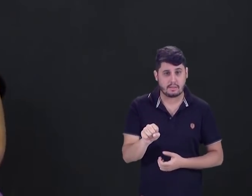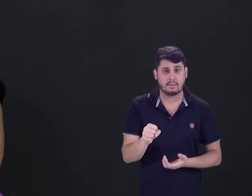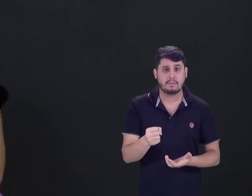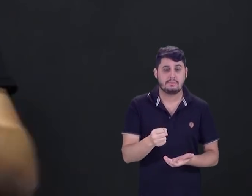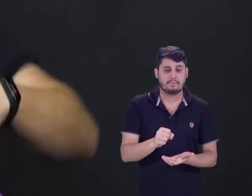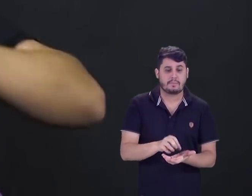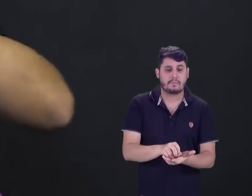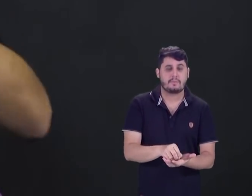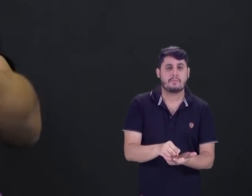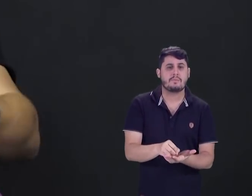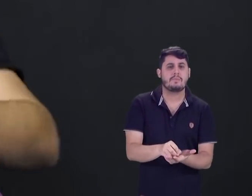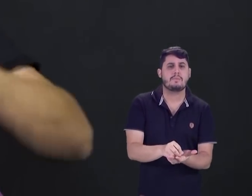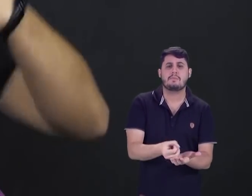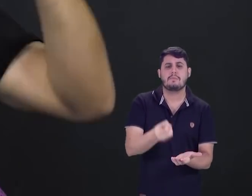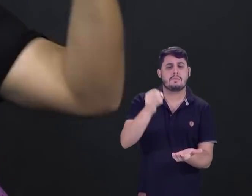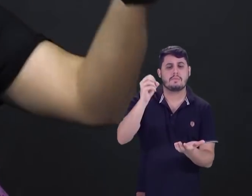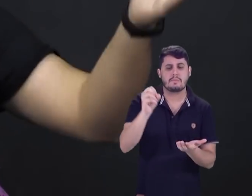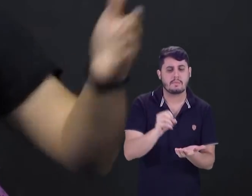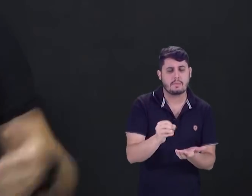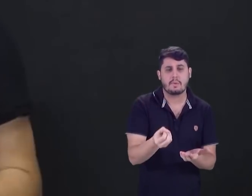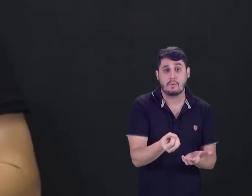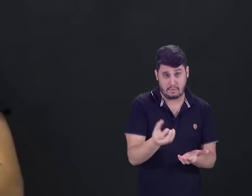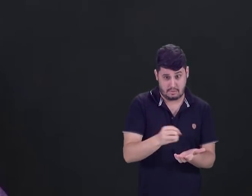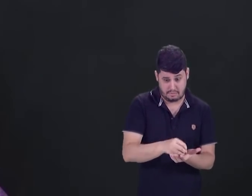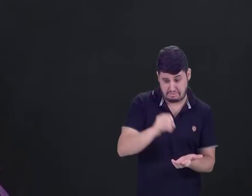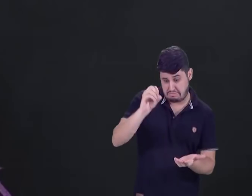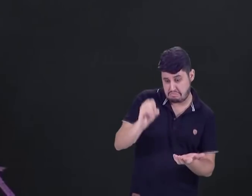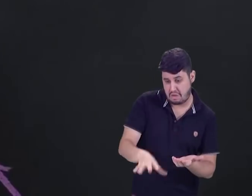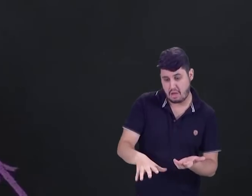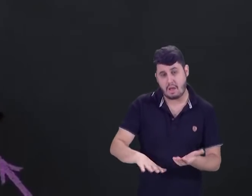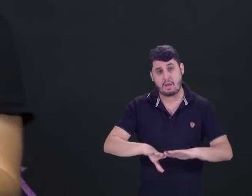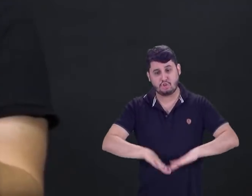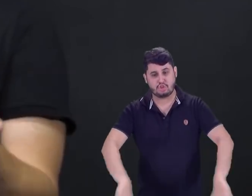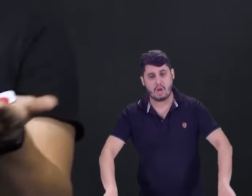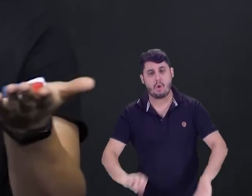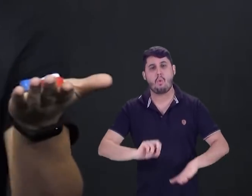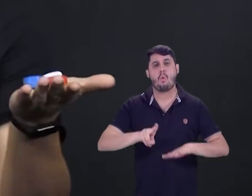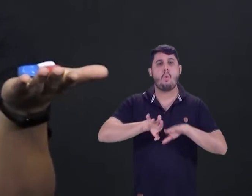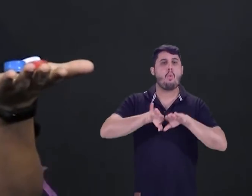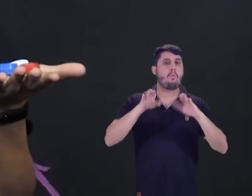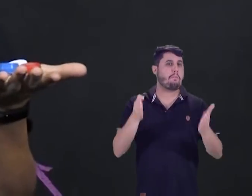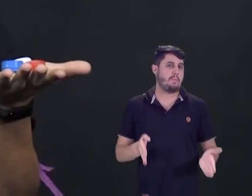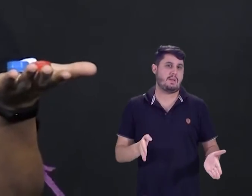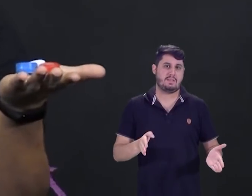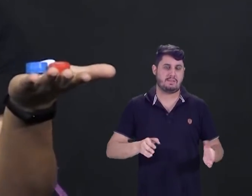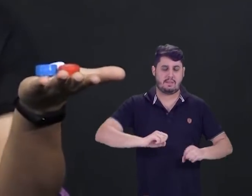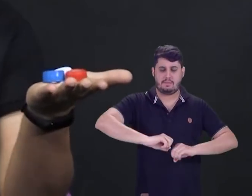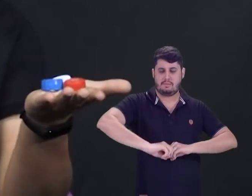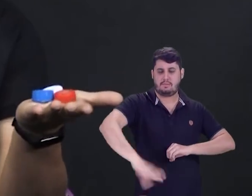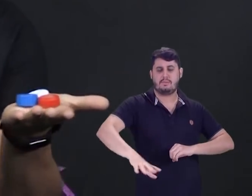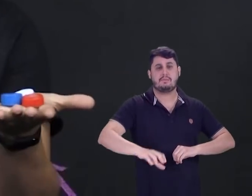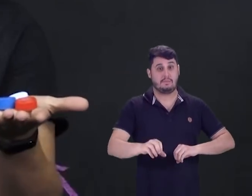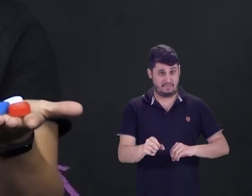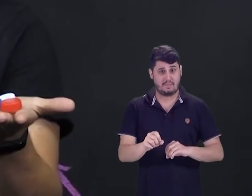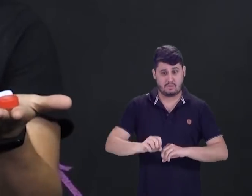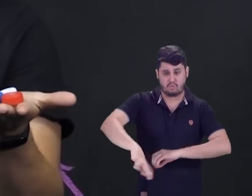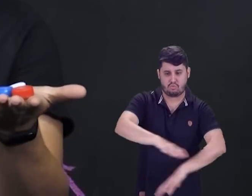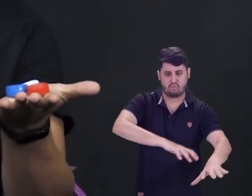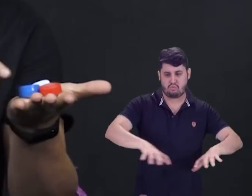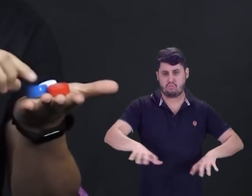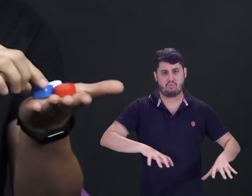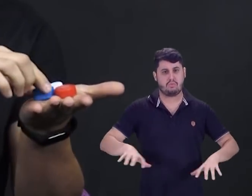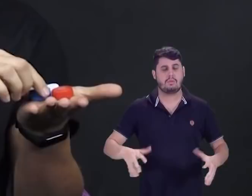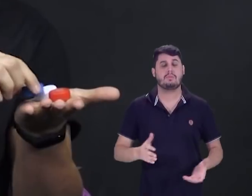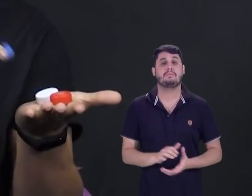as tampinhas no chão, numa mesa, onde você achar melhor. E as tampinhas vão estar espalhadas. Uma